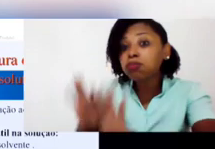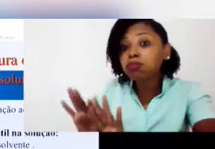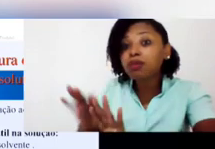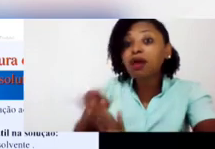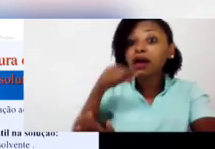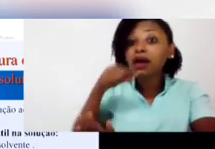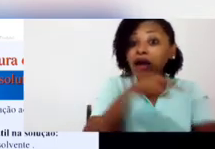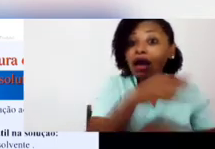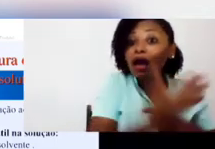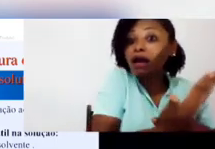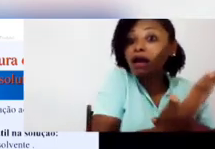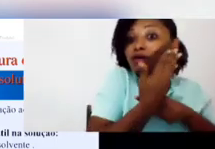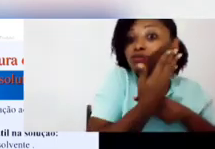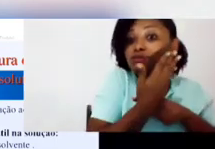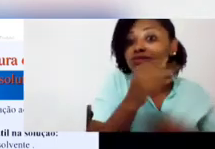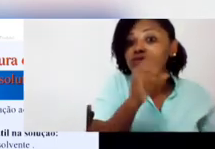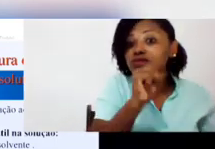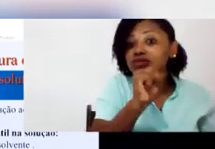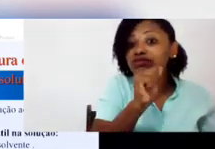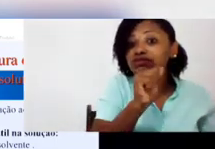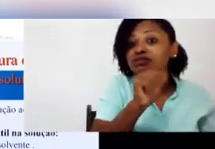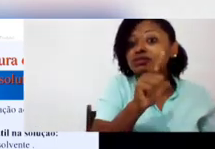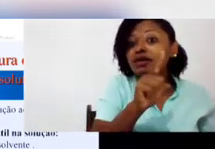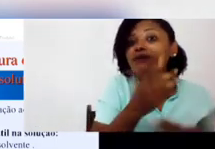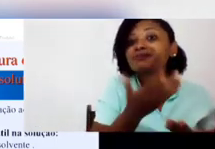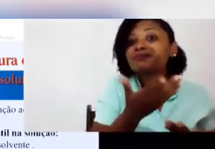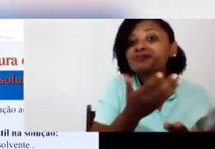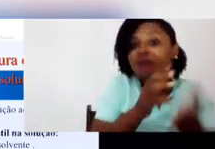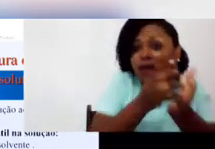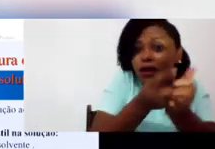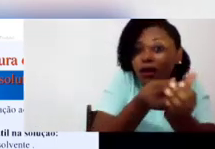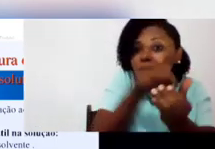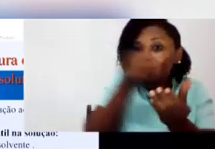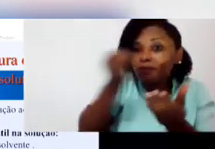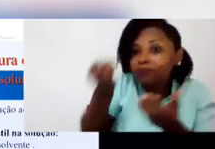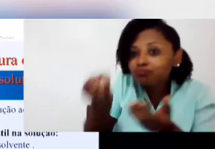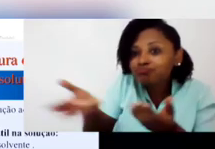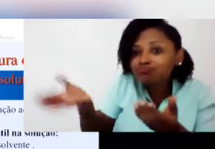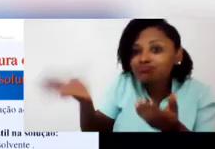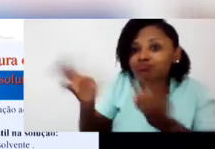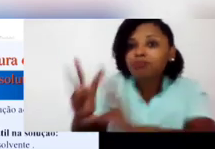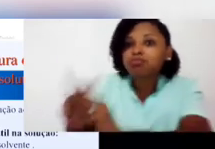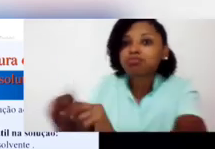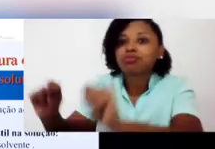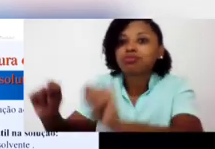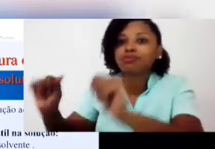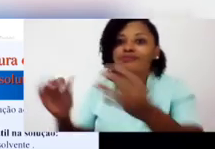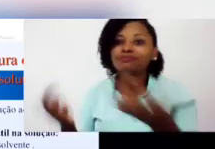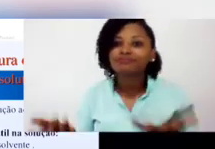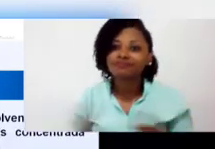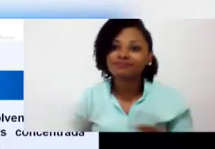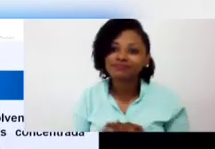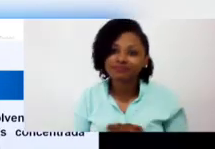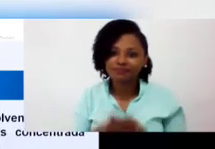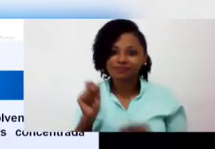graus, ela vai congelar uma temperatura mais baixa. Então, ela vai derreter a neve na temperatura que ela se encontra lá, ok?